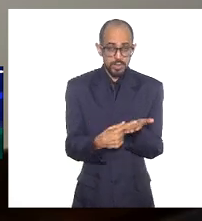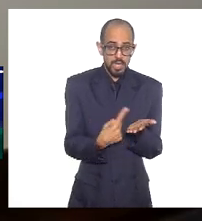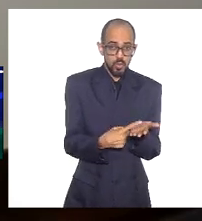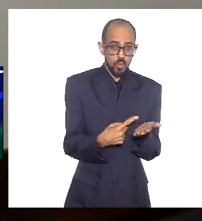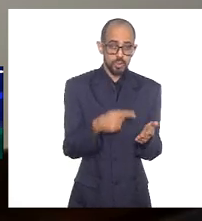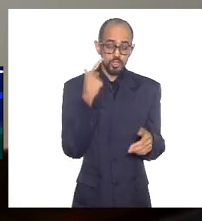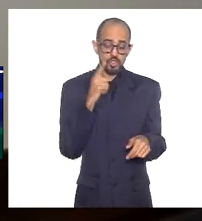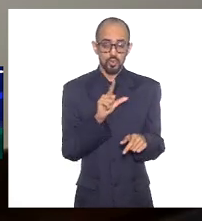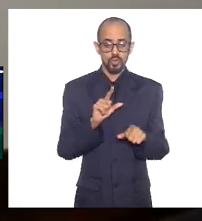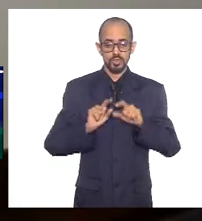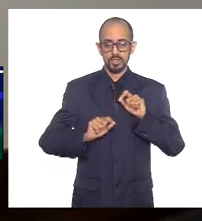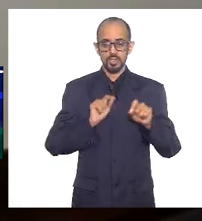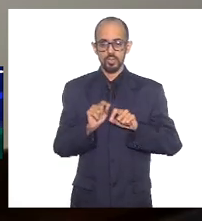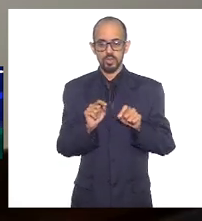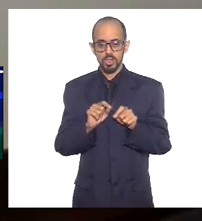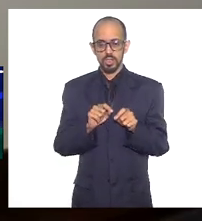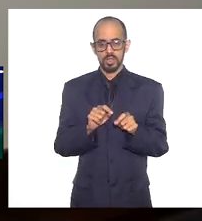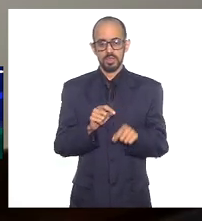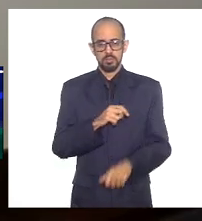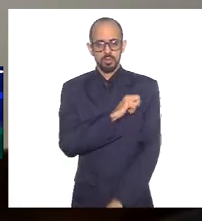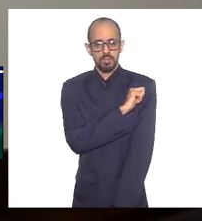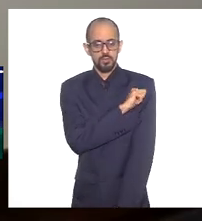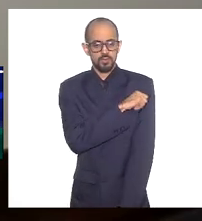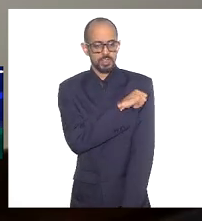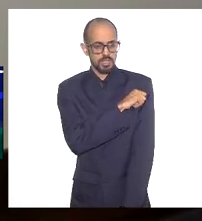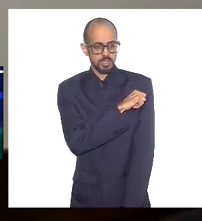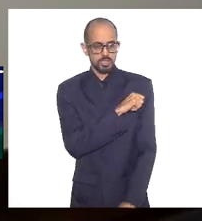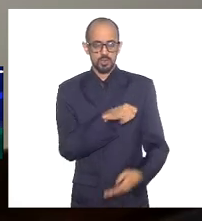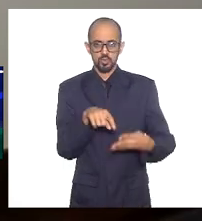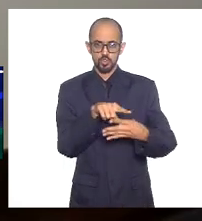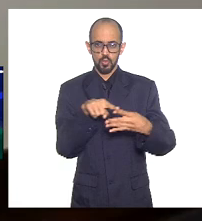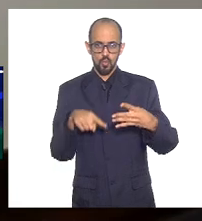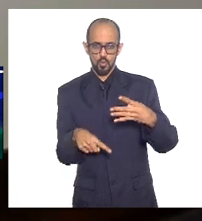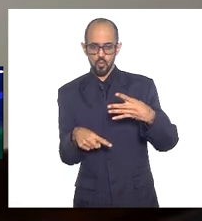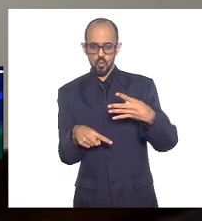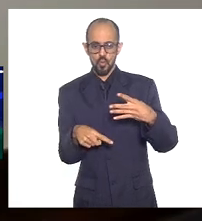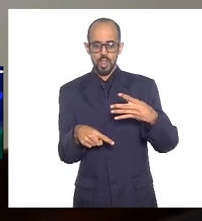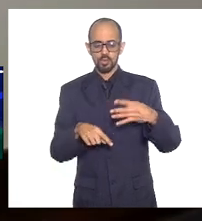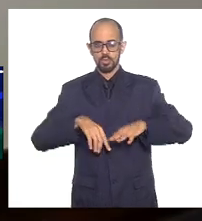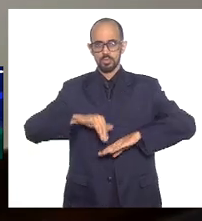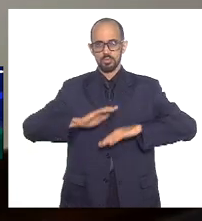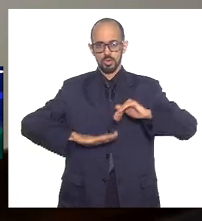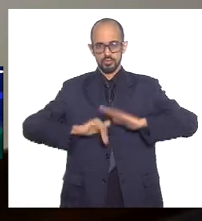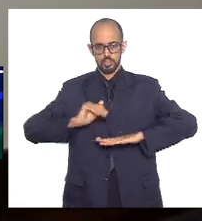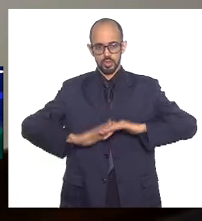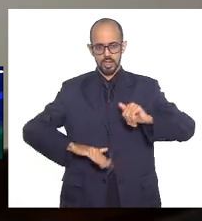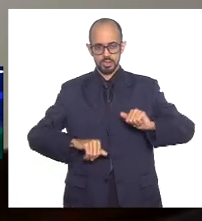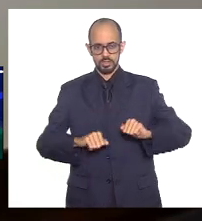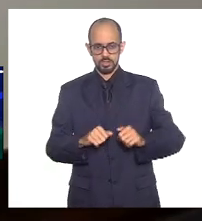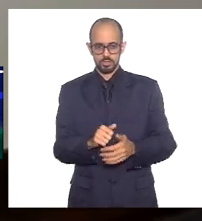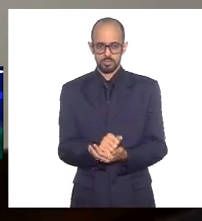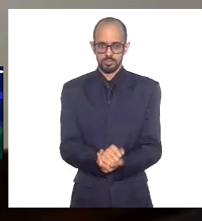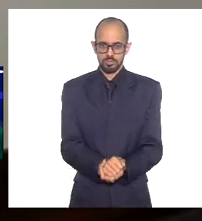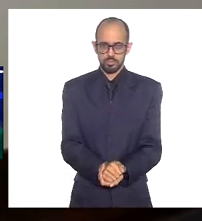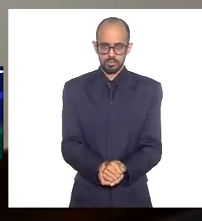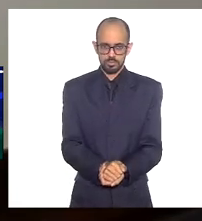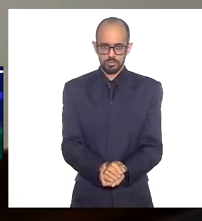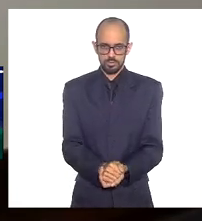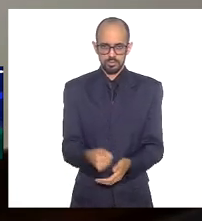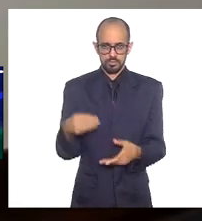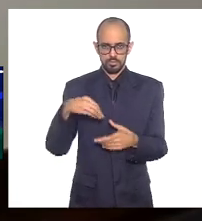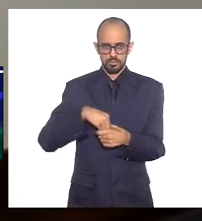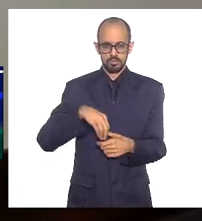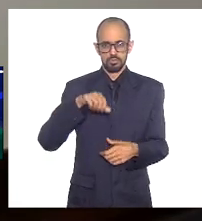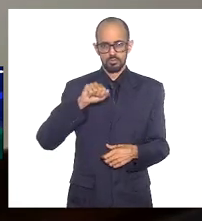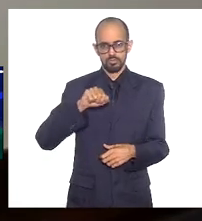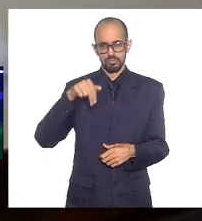dispositivo de fiscalização deputada Marta de quatro de quatro profissionais um, dois, três, quatro na ANP Flávio